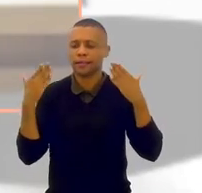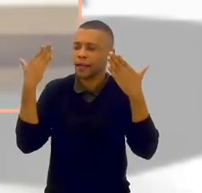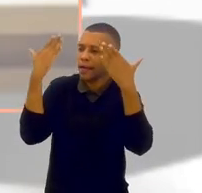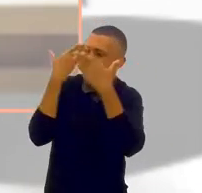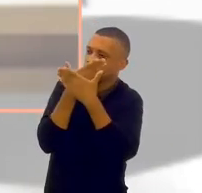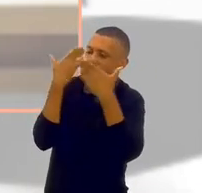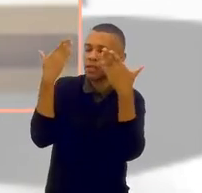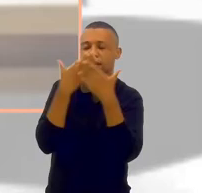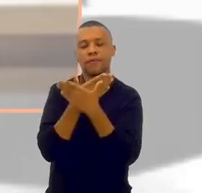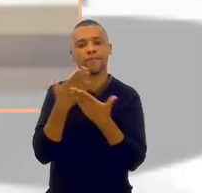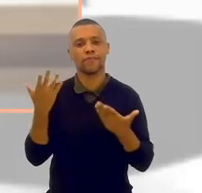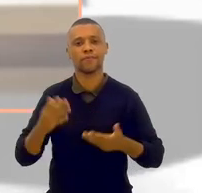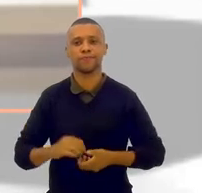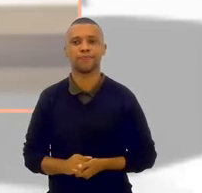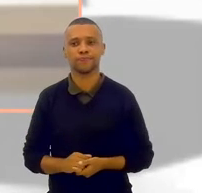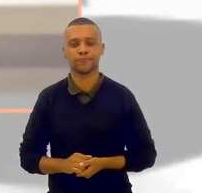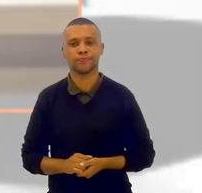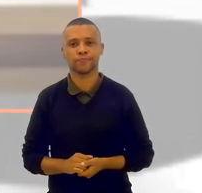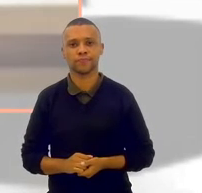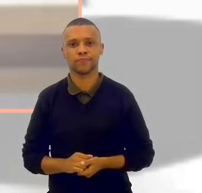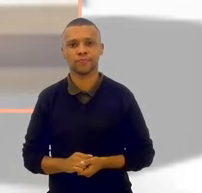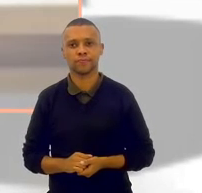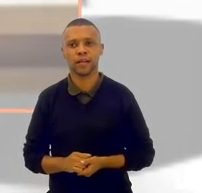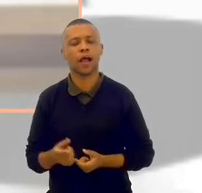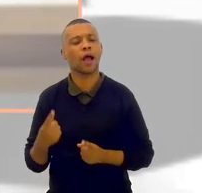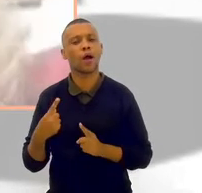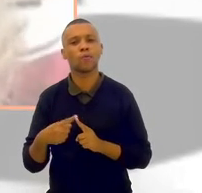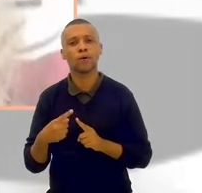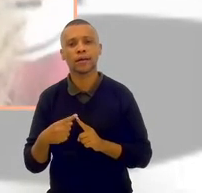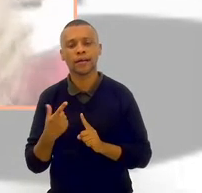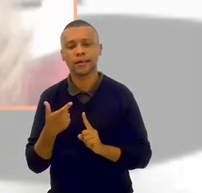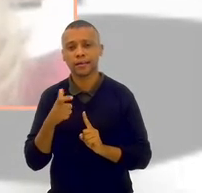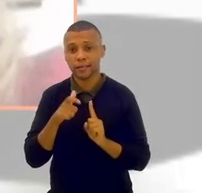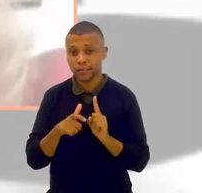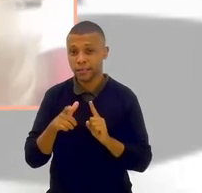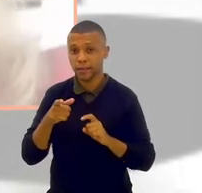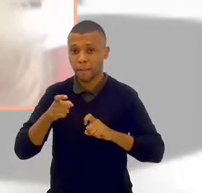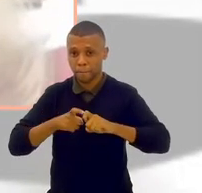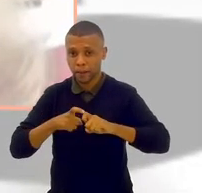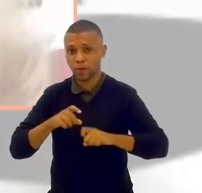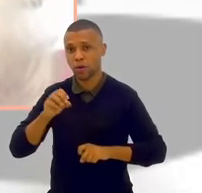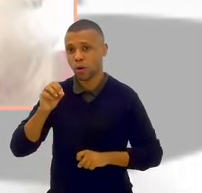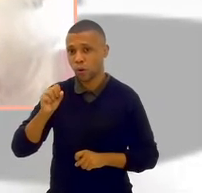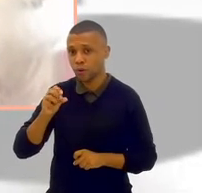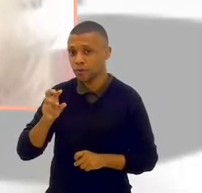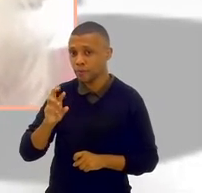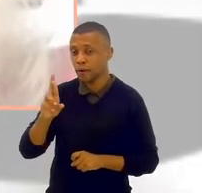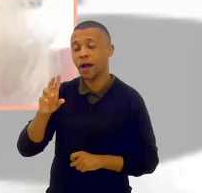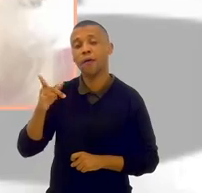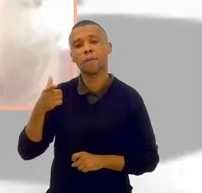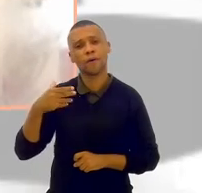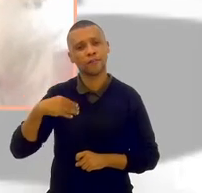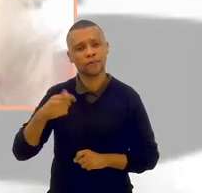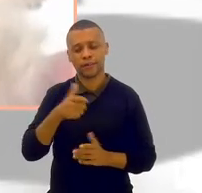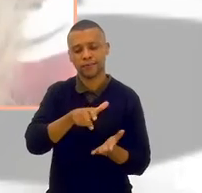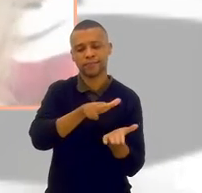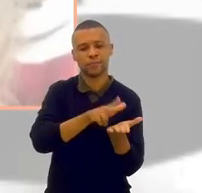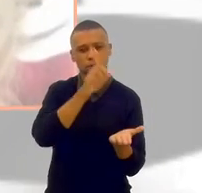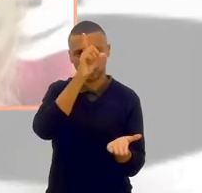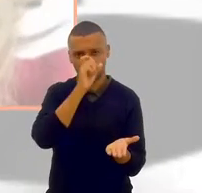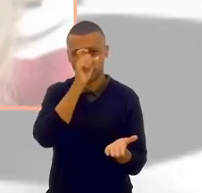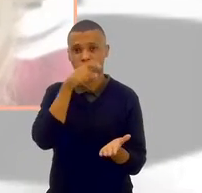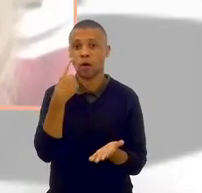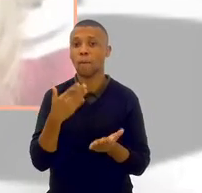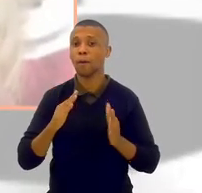invisível de anjo. Olha que lindo. É, porque esse doutor Luzmar, o meu filho estava no hospital, a gente